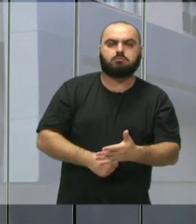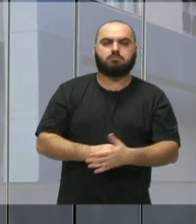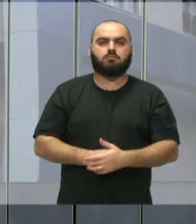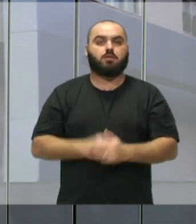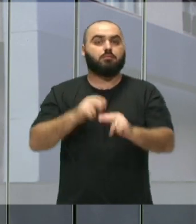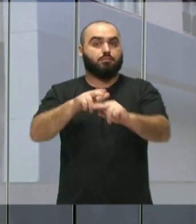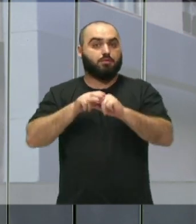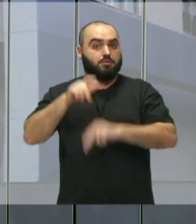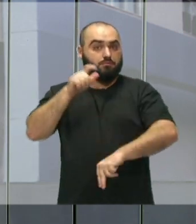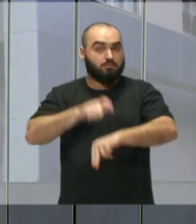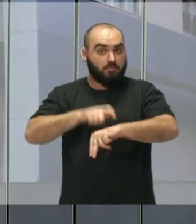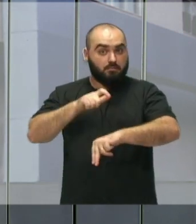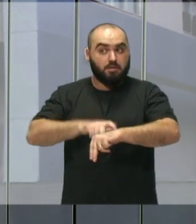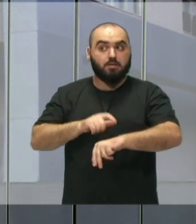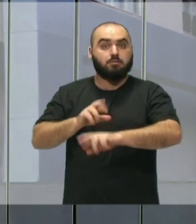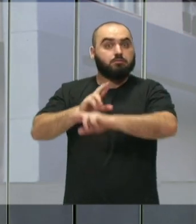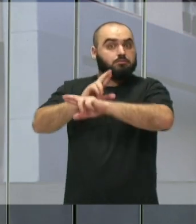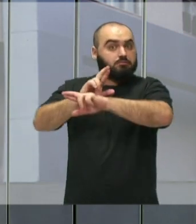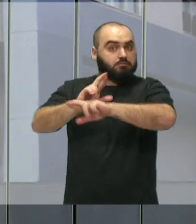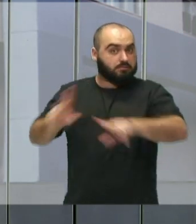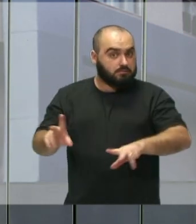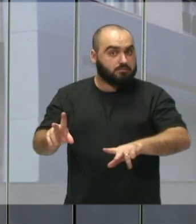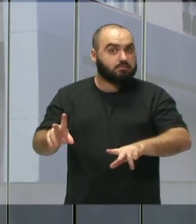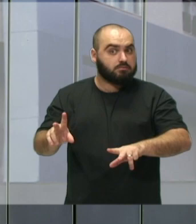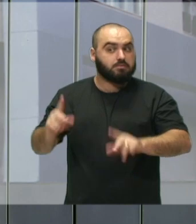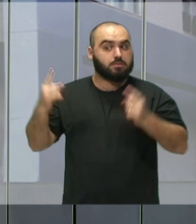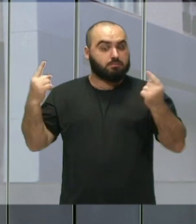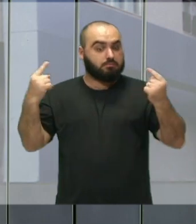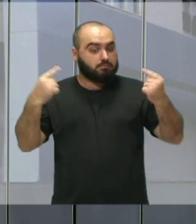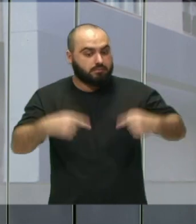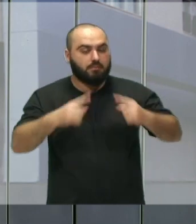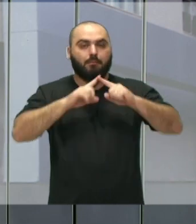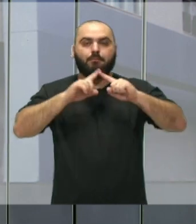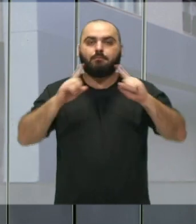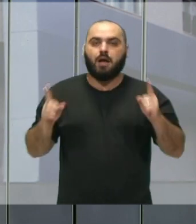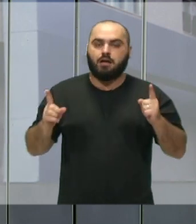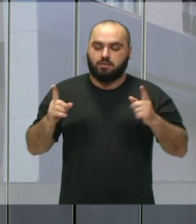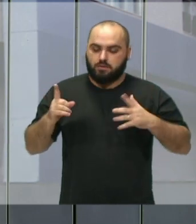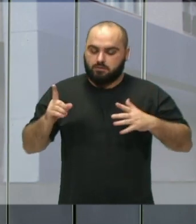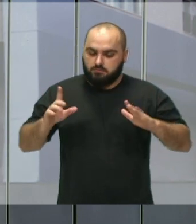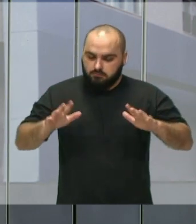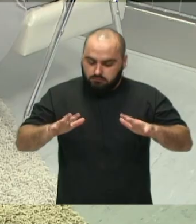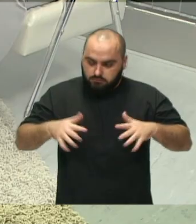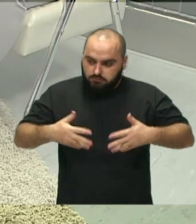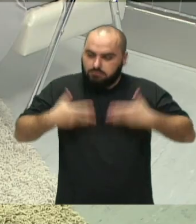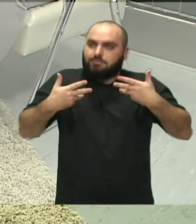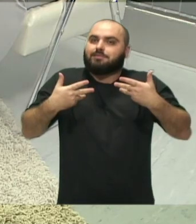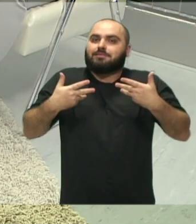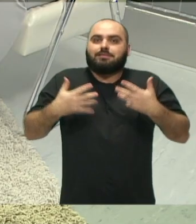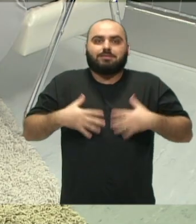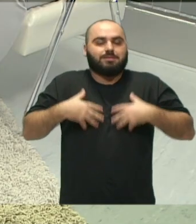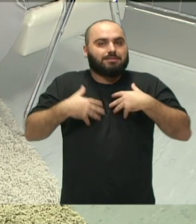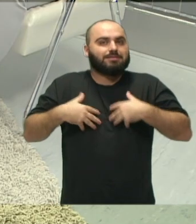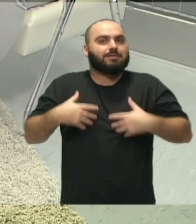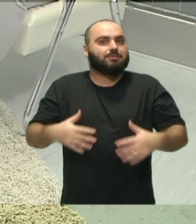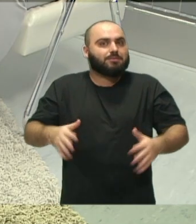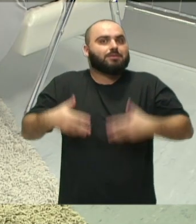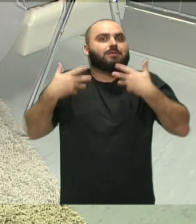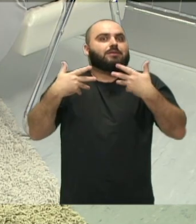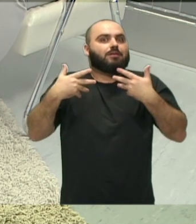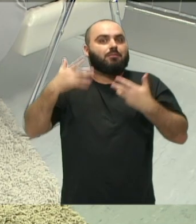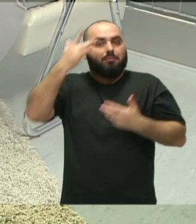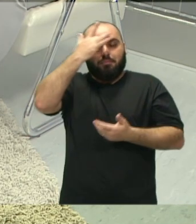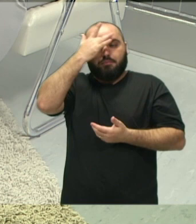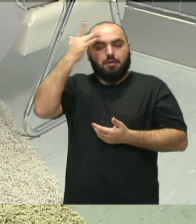momento atípico, desafiador, porém que dá um entusiasmo muito grande para quem tem a honra de